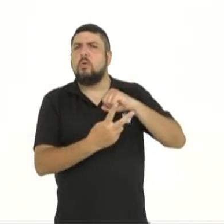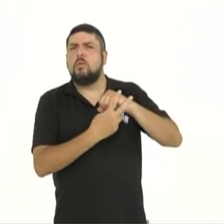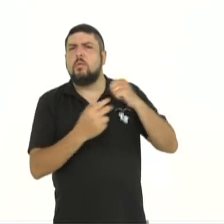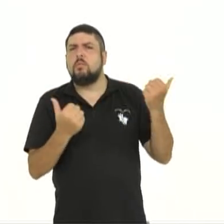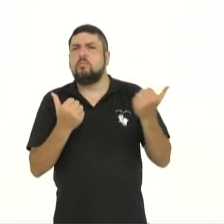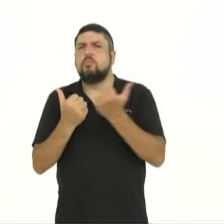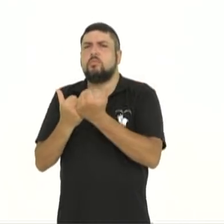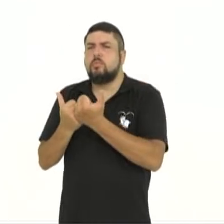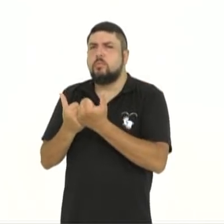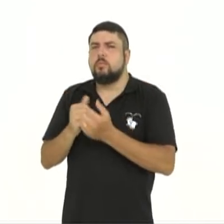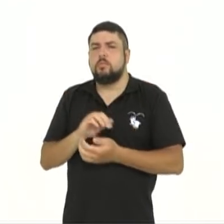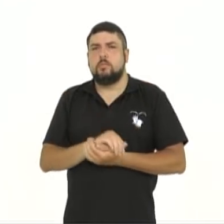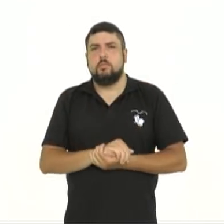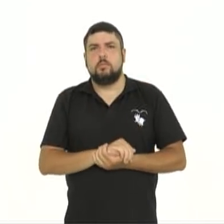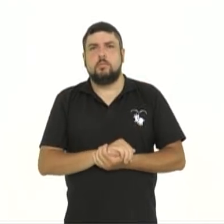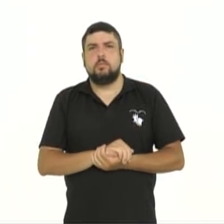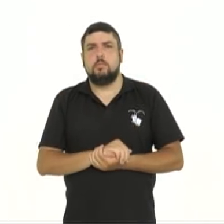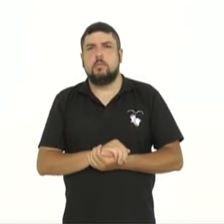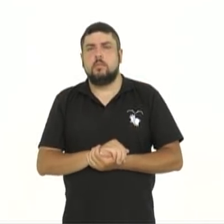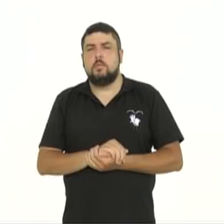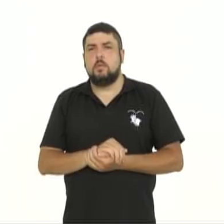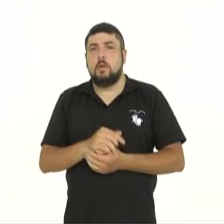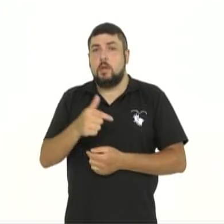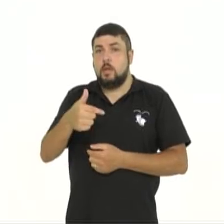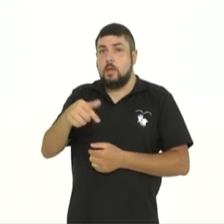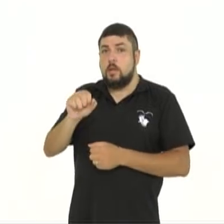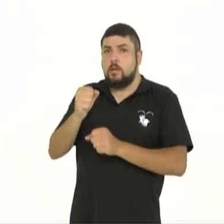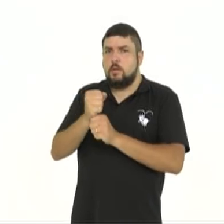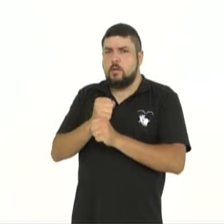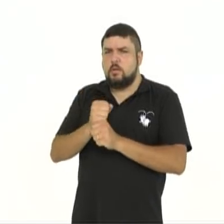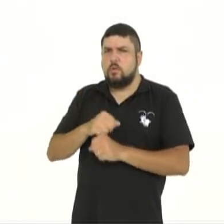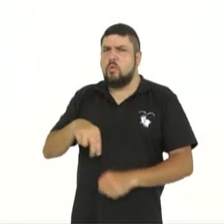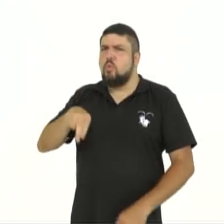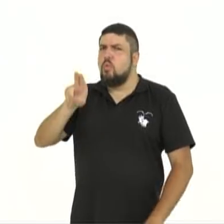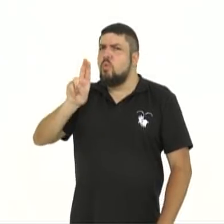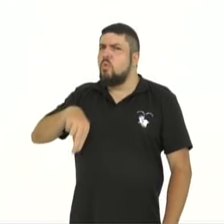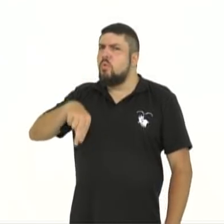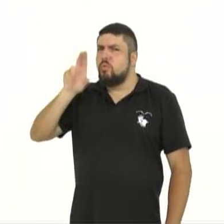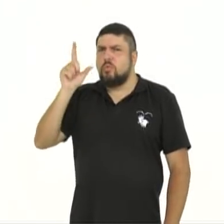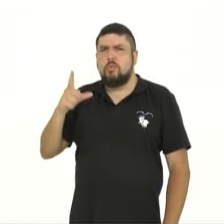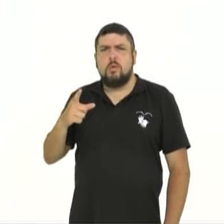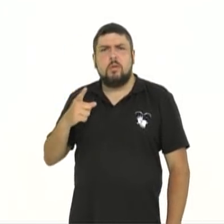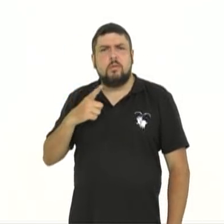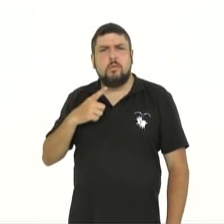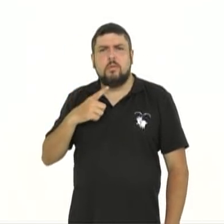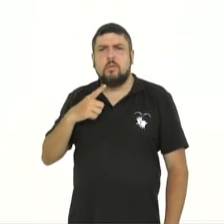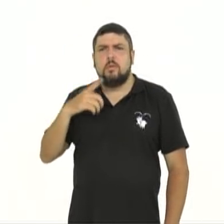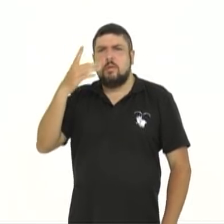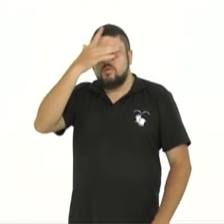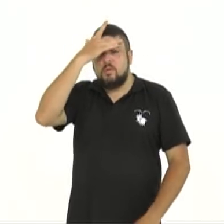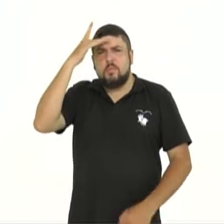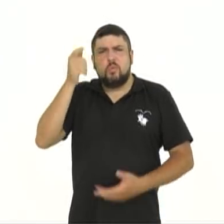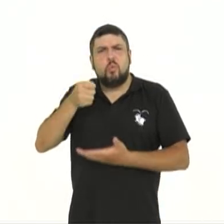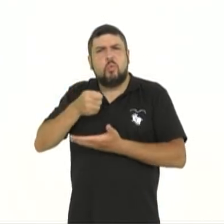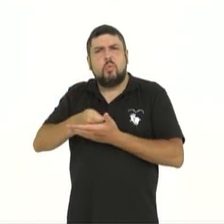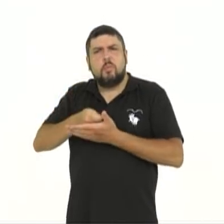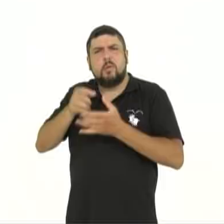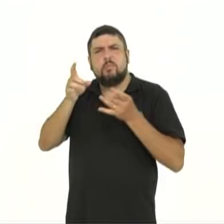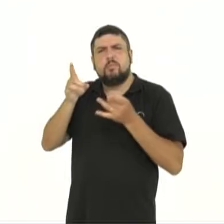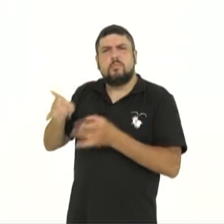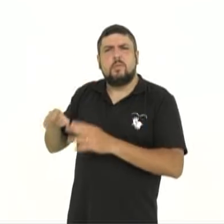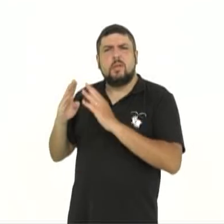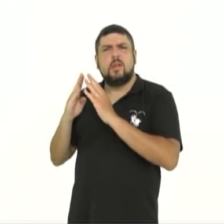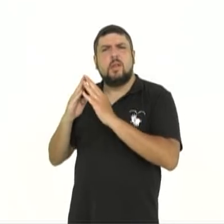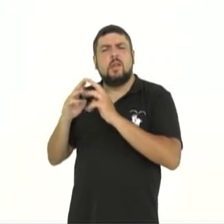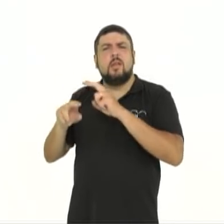sentido? Em 7 décadas, nunca houve tantas pessoas obrigadas a deixar suas casas por causa